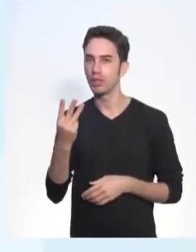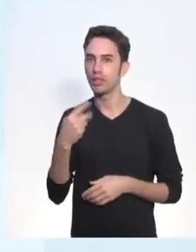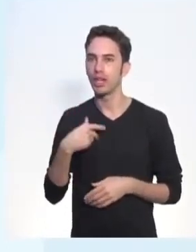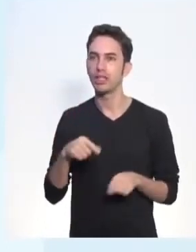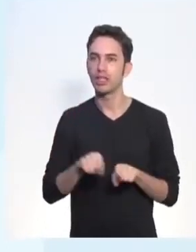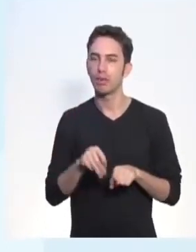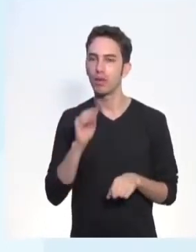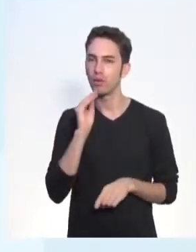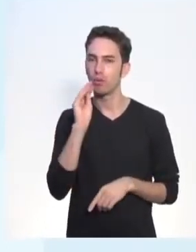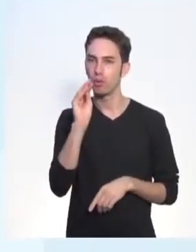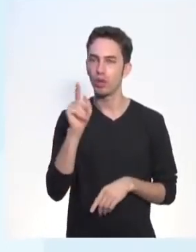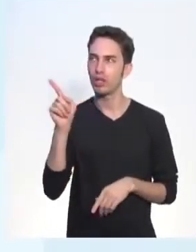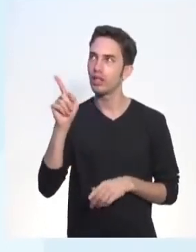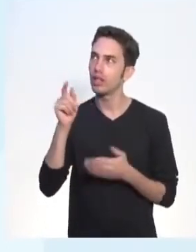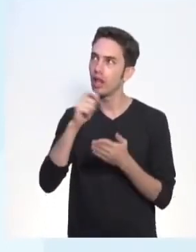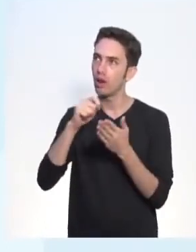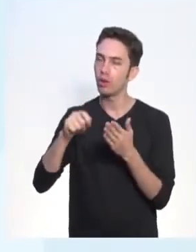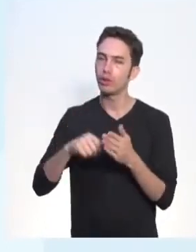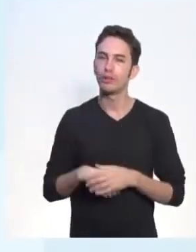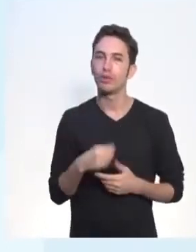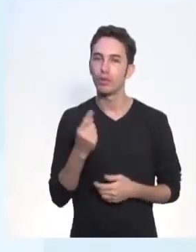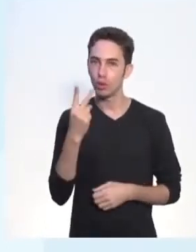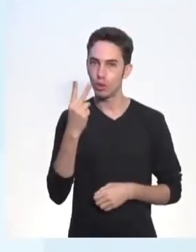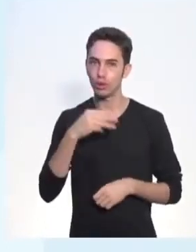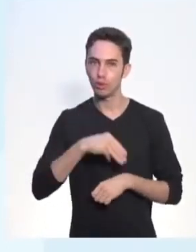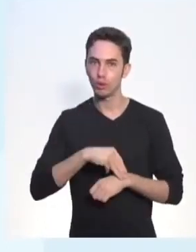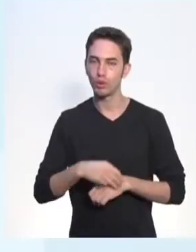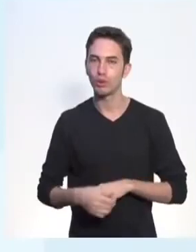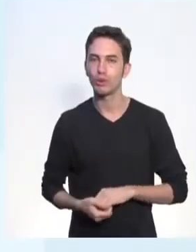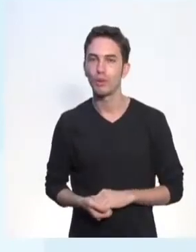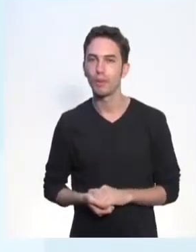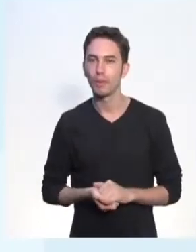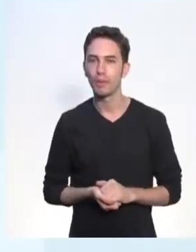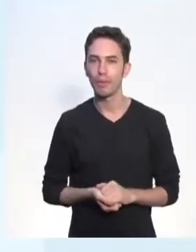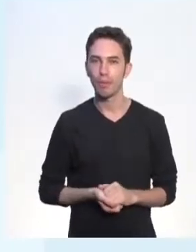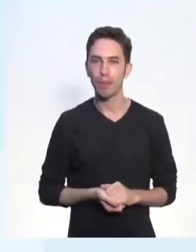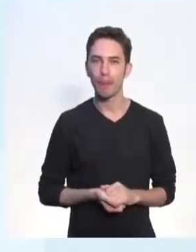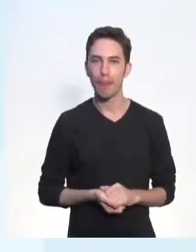pré-determinadas para vocês na lousa, ok? Vamos lá, 2 minutos.